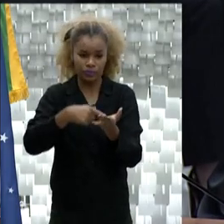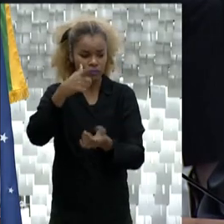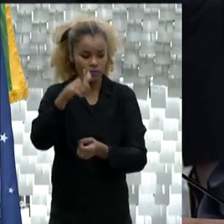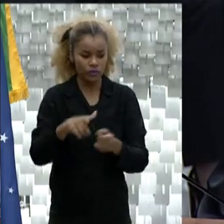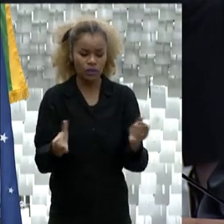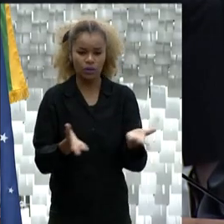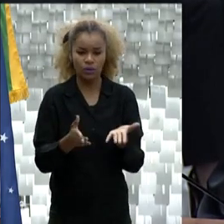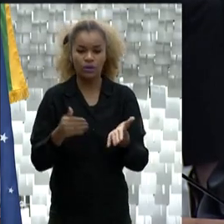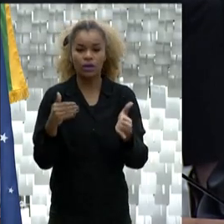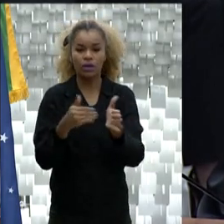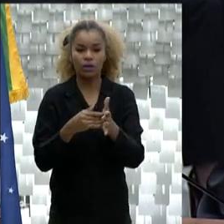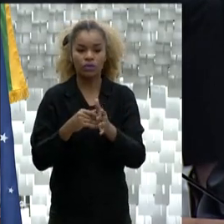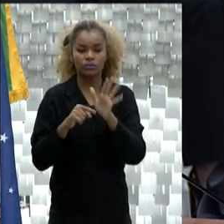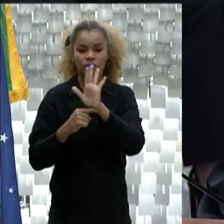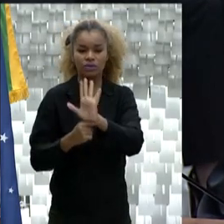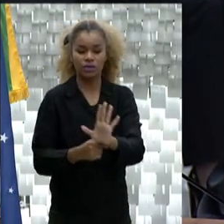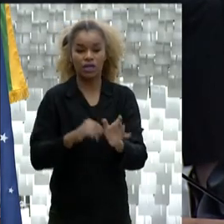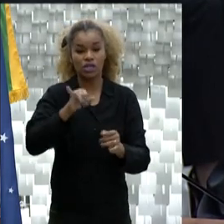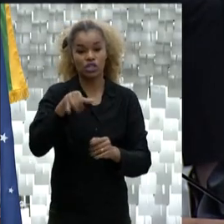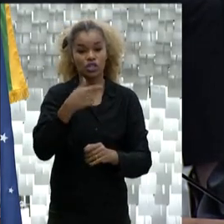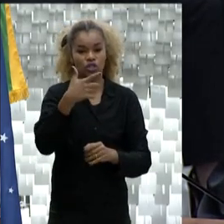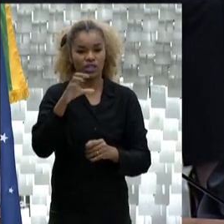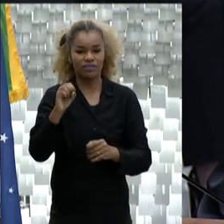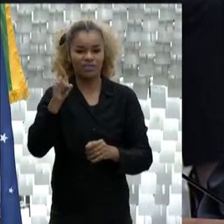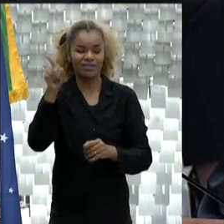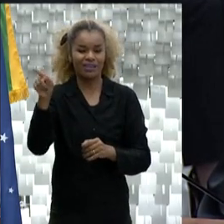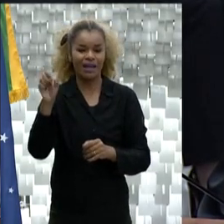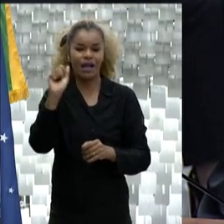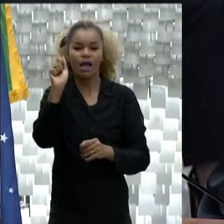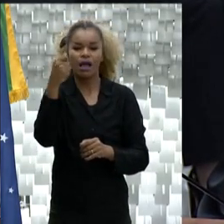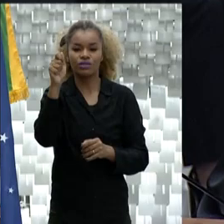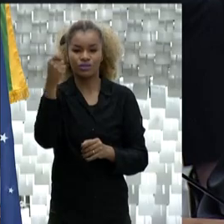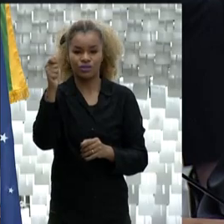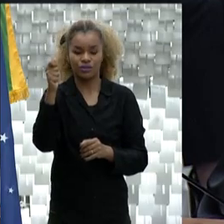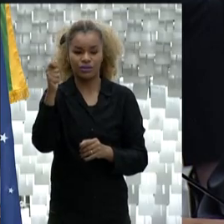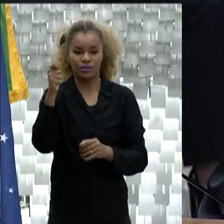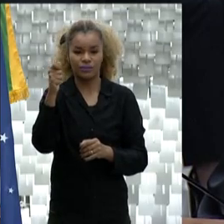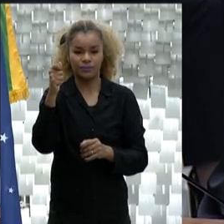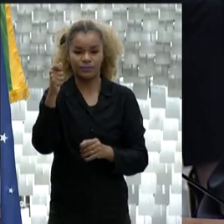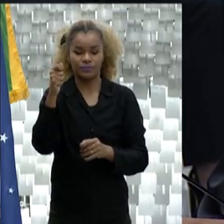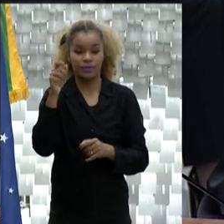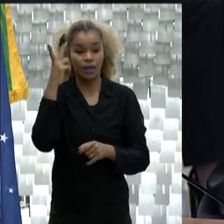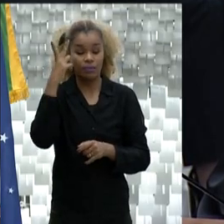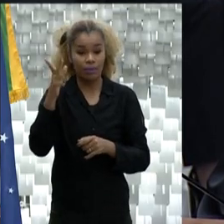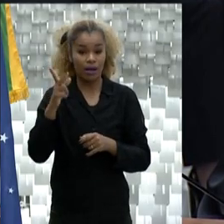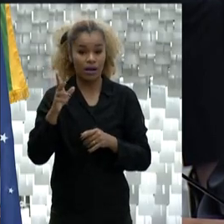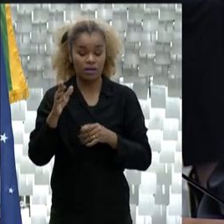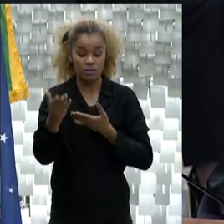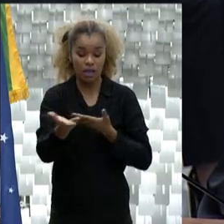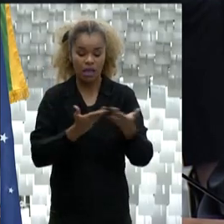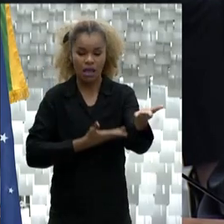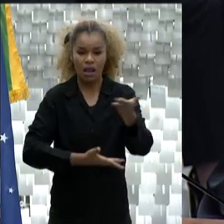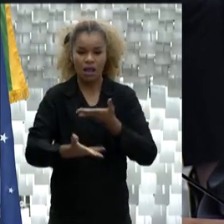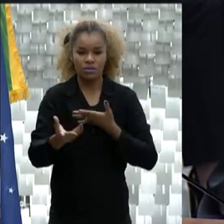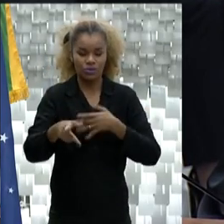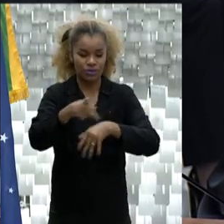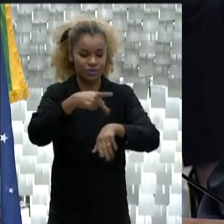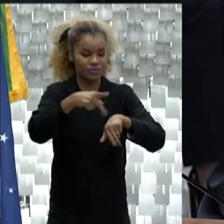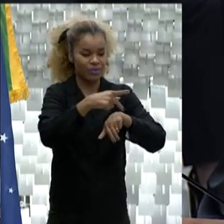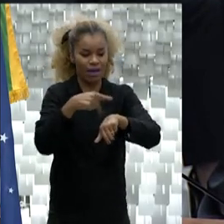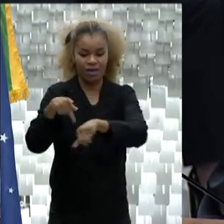na última edição do J20 na Argentina. No plano das relações internacionais,